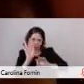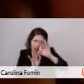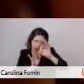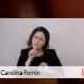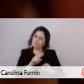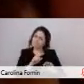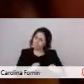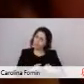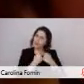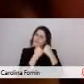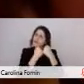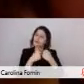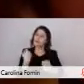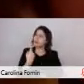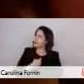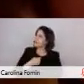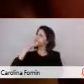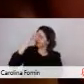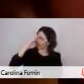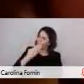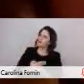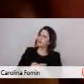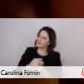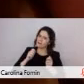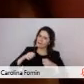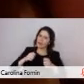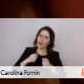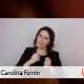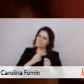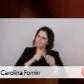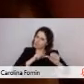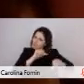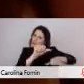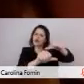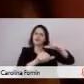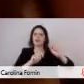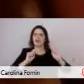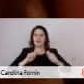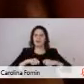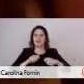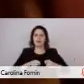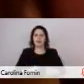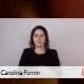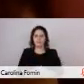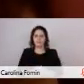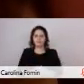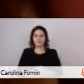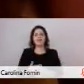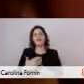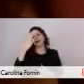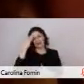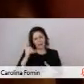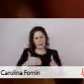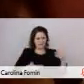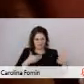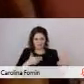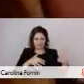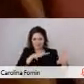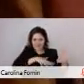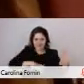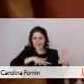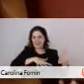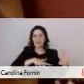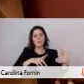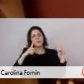esperanças, né, de acreditar que, de fato, a gente vai conseguir promover alguma mudança dentro desse cenário. Eu gostaria